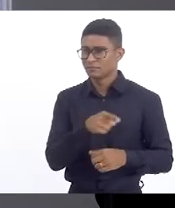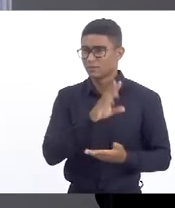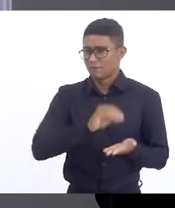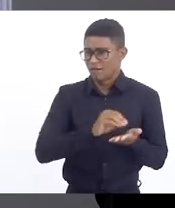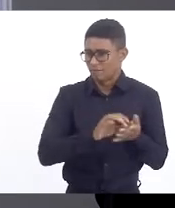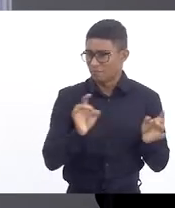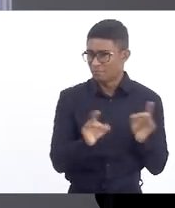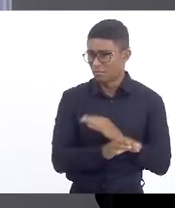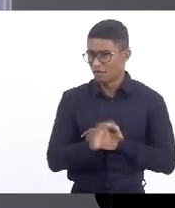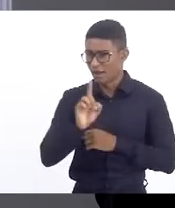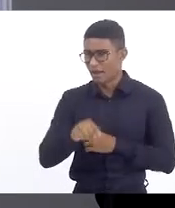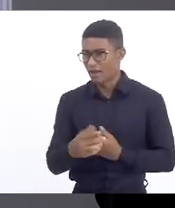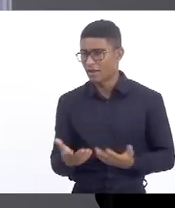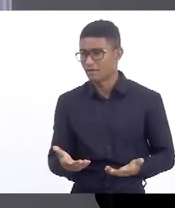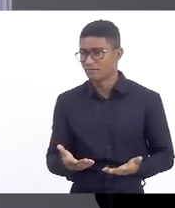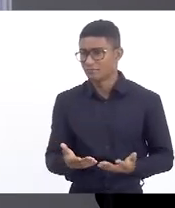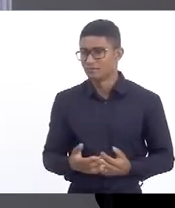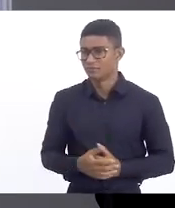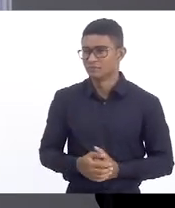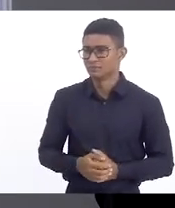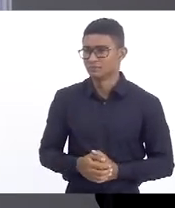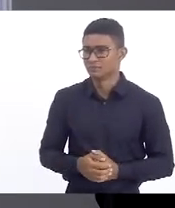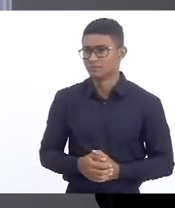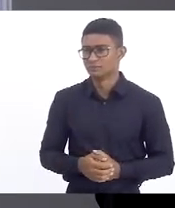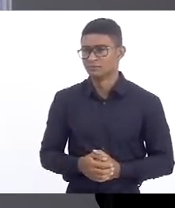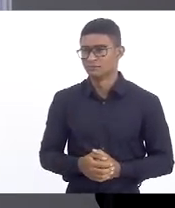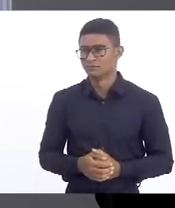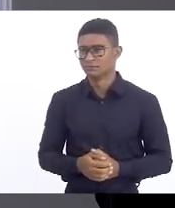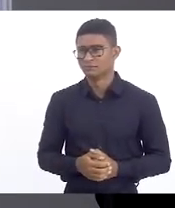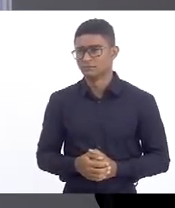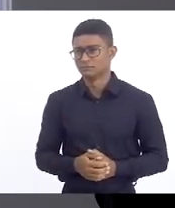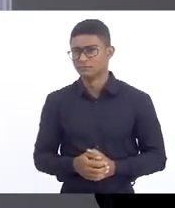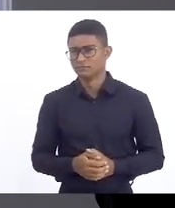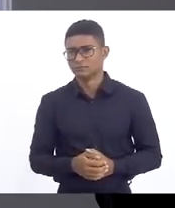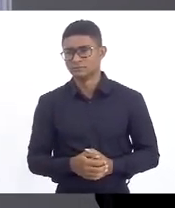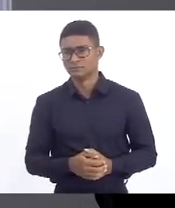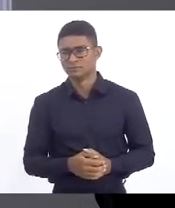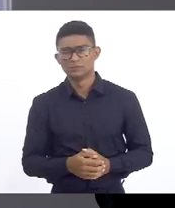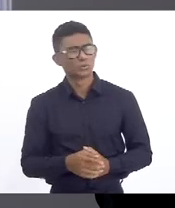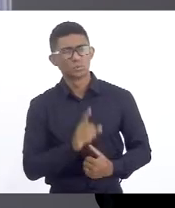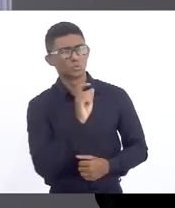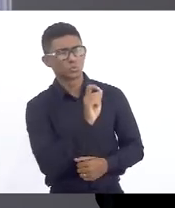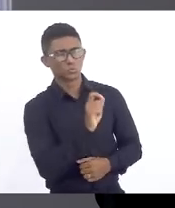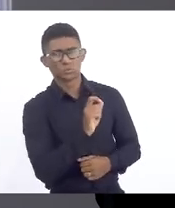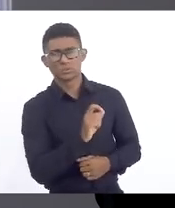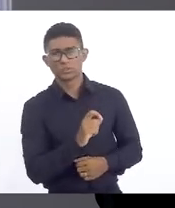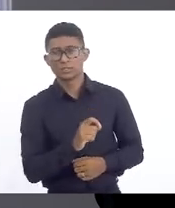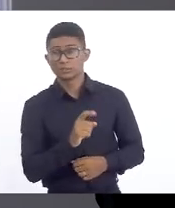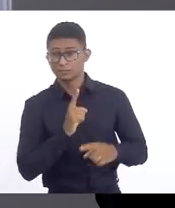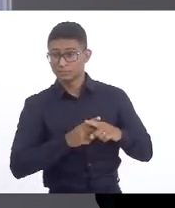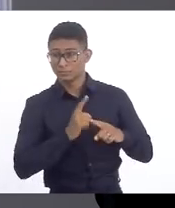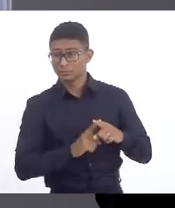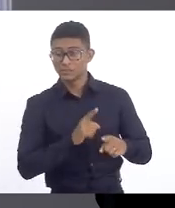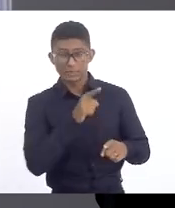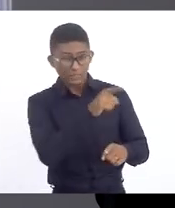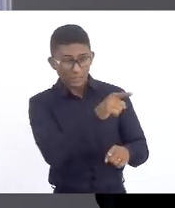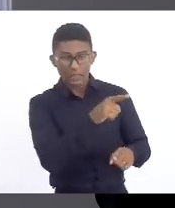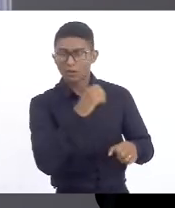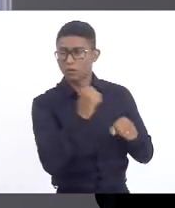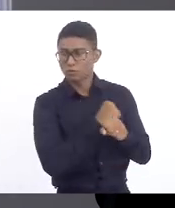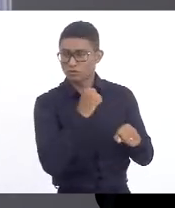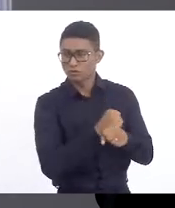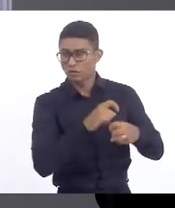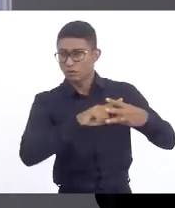atrás. Concluir. A duplicação da estação de tratamento. Na verdade, foi 3 fases. Essa estação foi feita em 3 fases. O